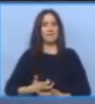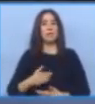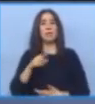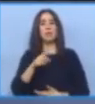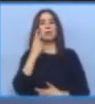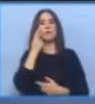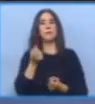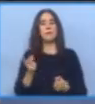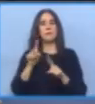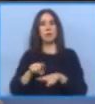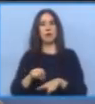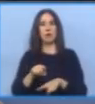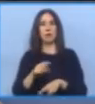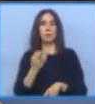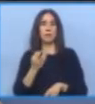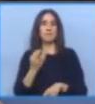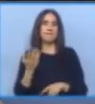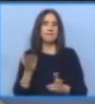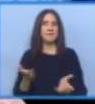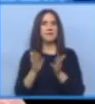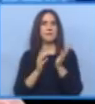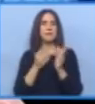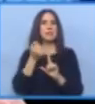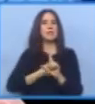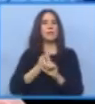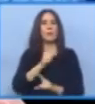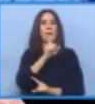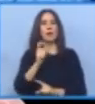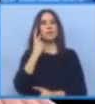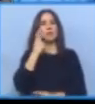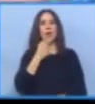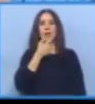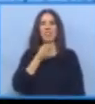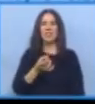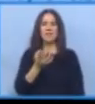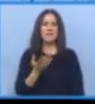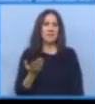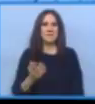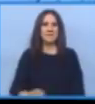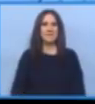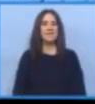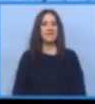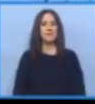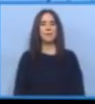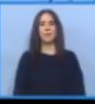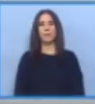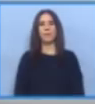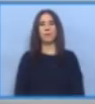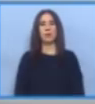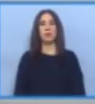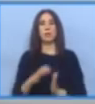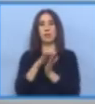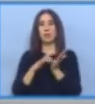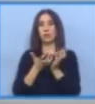também assim, a aspiração, o desafio a viver em paz. Para isso também é preciso o perdão. Enfim. Marcas destes textos, que